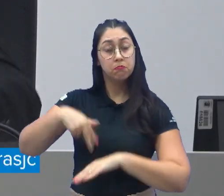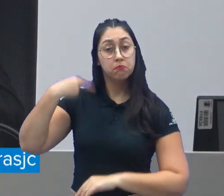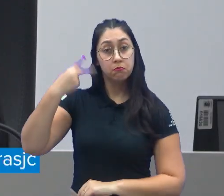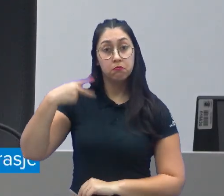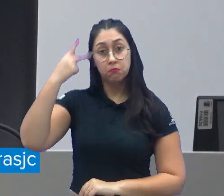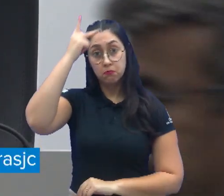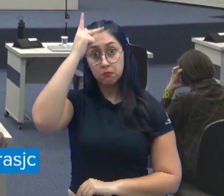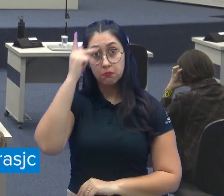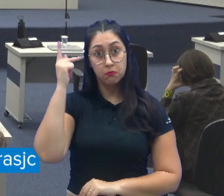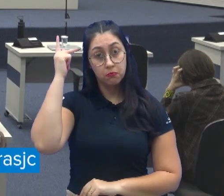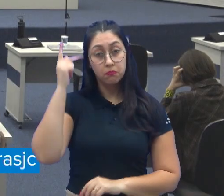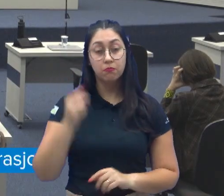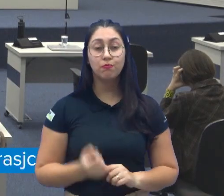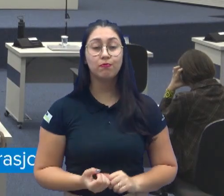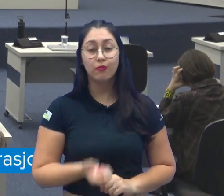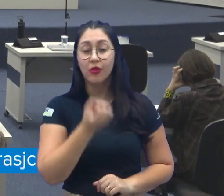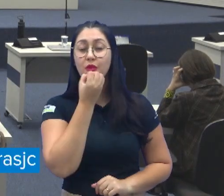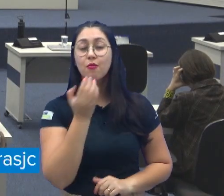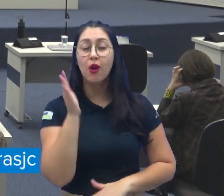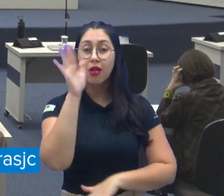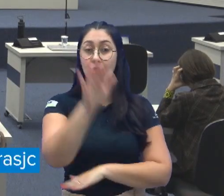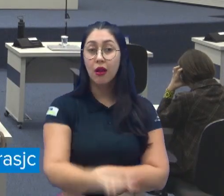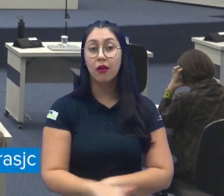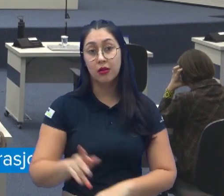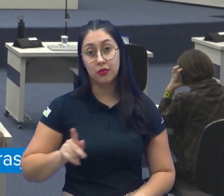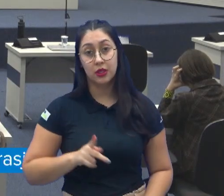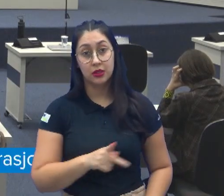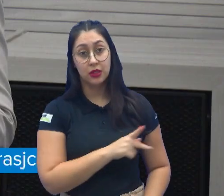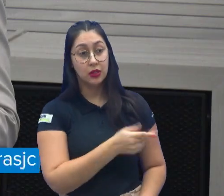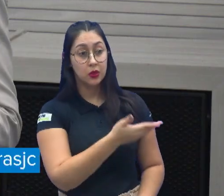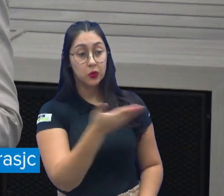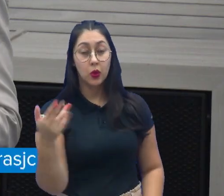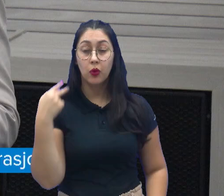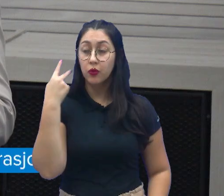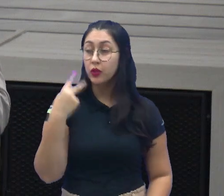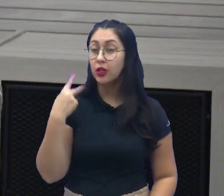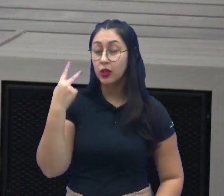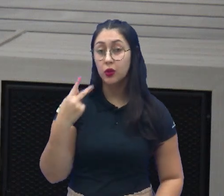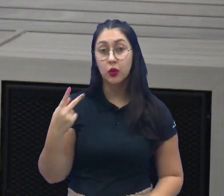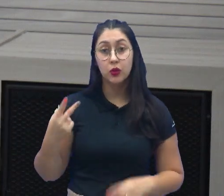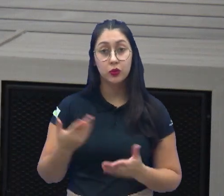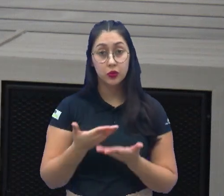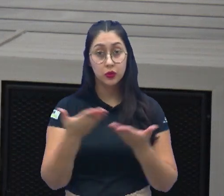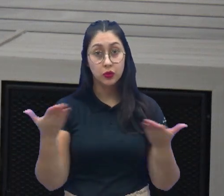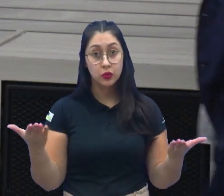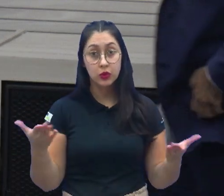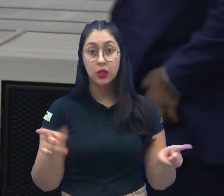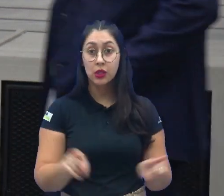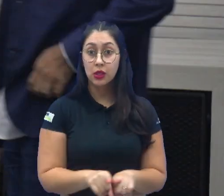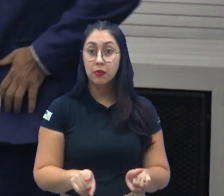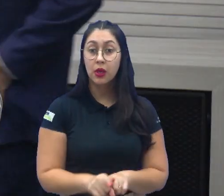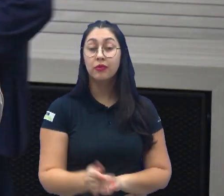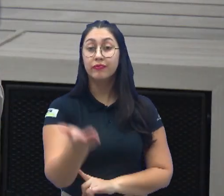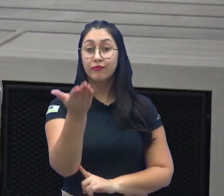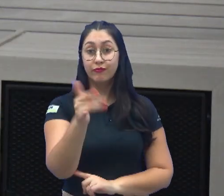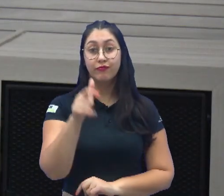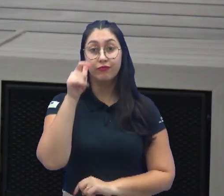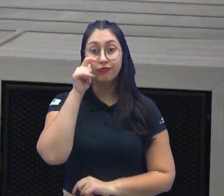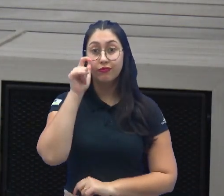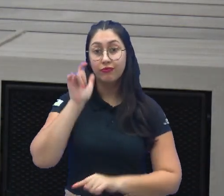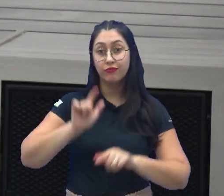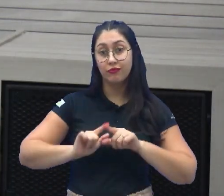Petit. Boa tarde, presidente. Boa tarde aos demais vereadores, a todos os presentes na Câmara Municipal e também aos telespectadores da TV